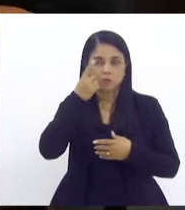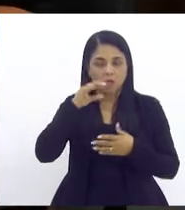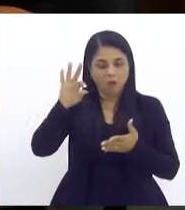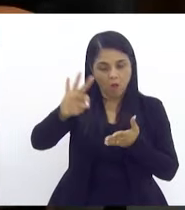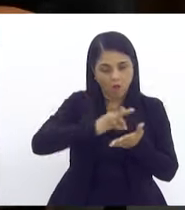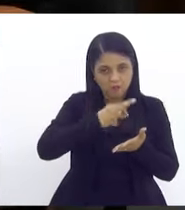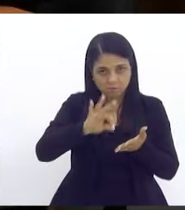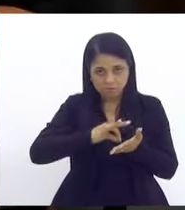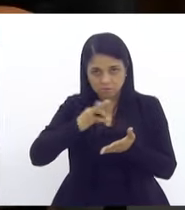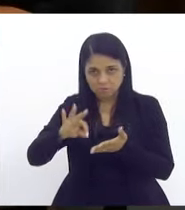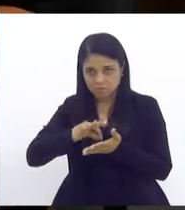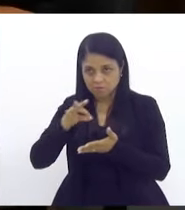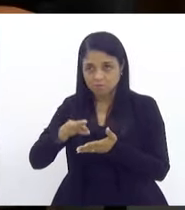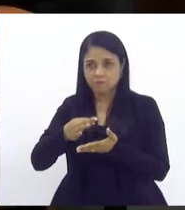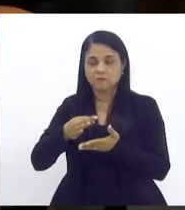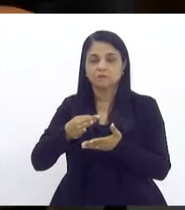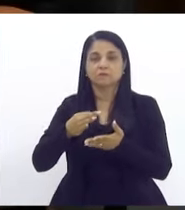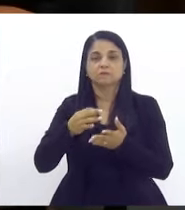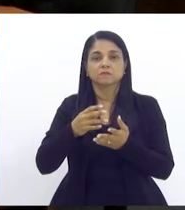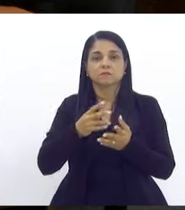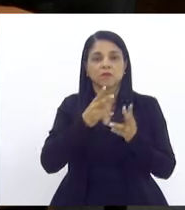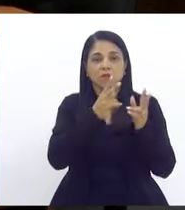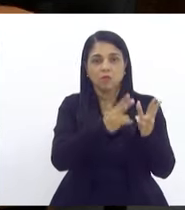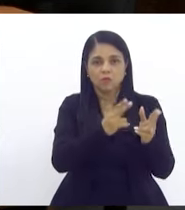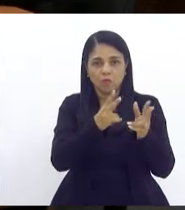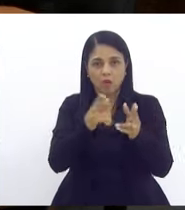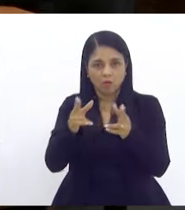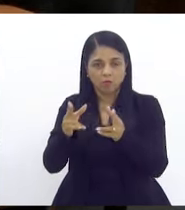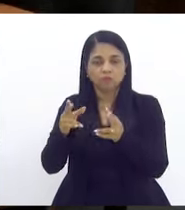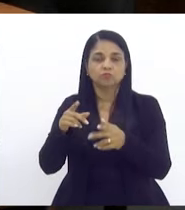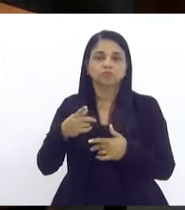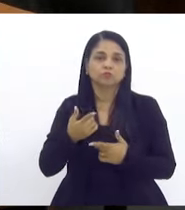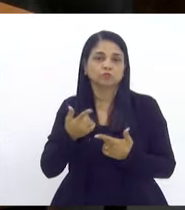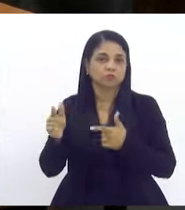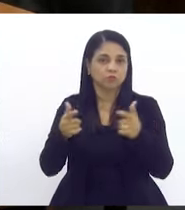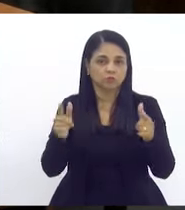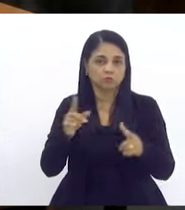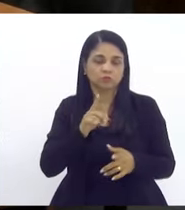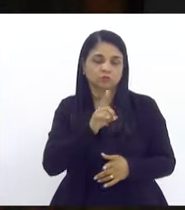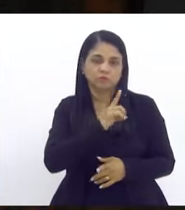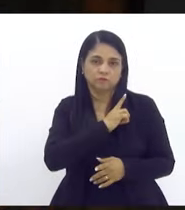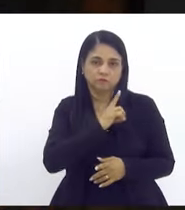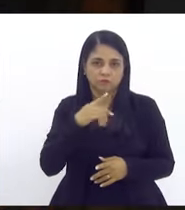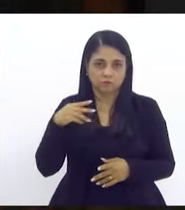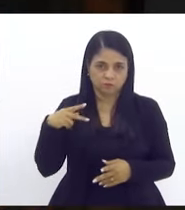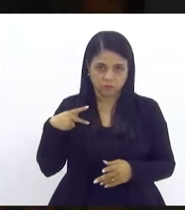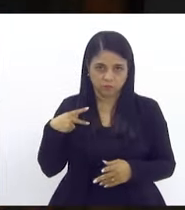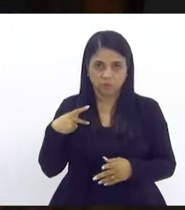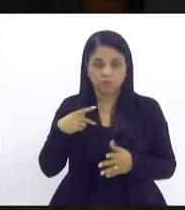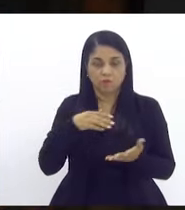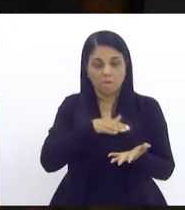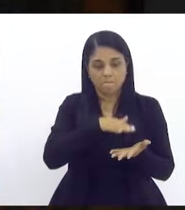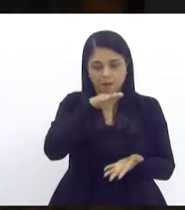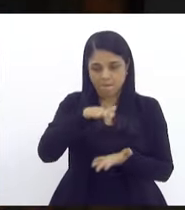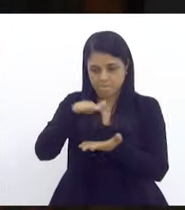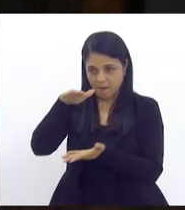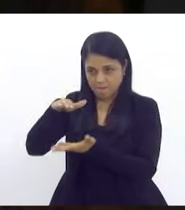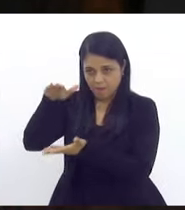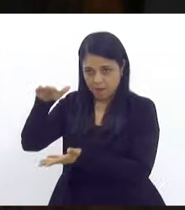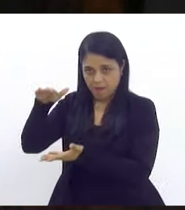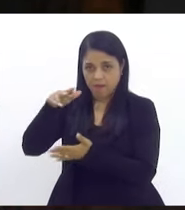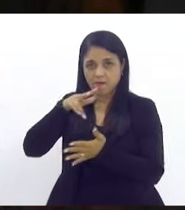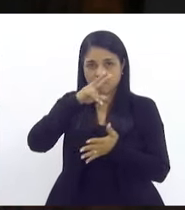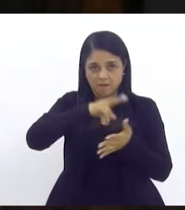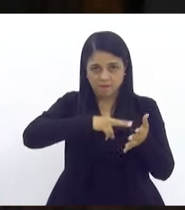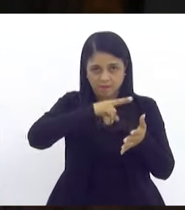comigo, como eu fiz com os demais defensores públicos, tá? Aí eu vou, depois que eu cantar o bloco, eu vou colher todos